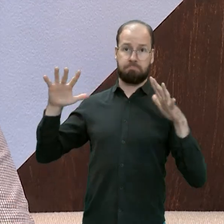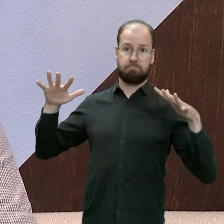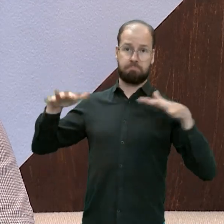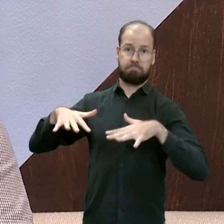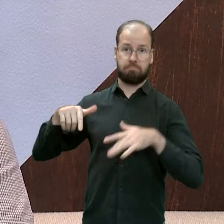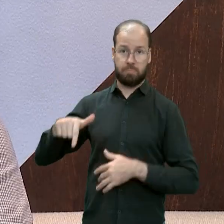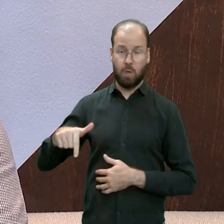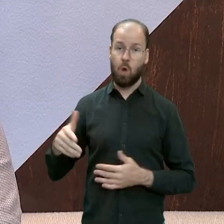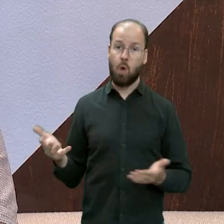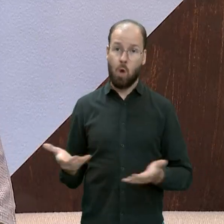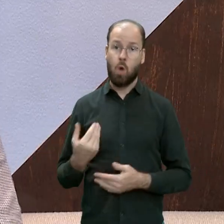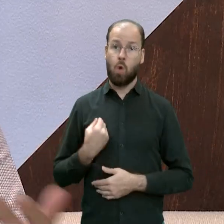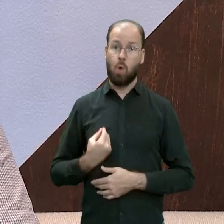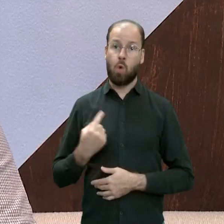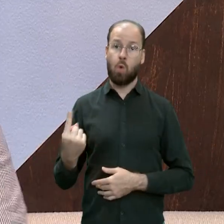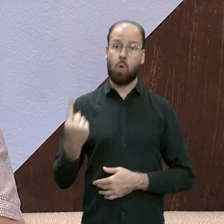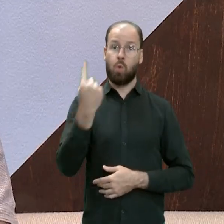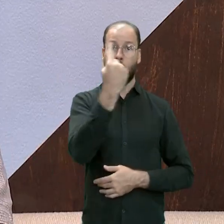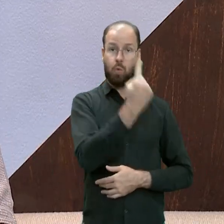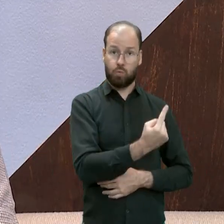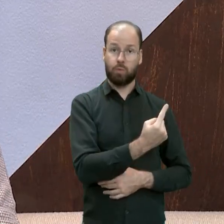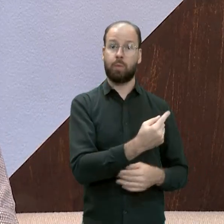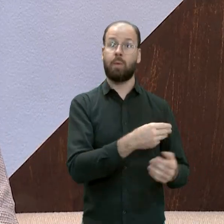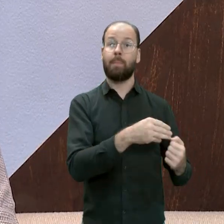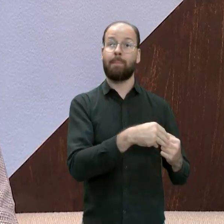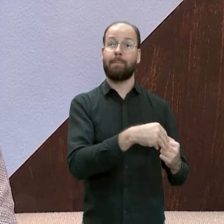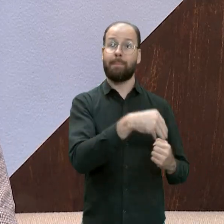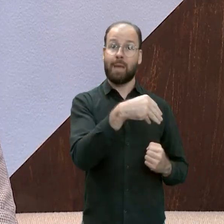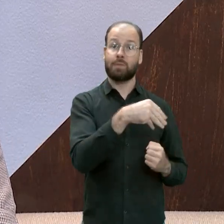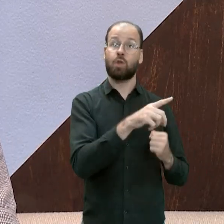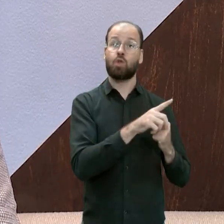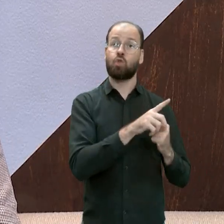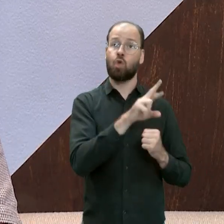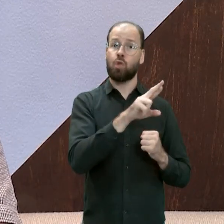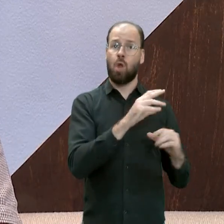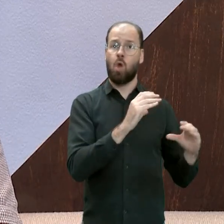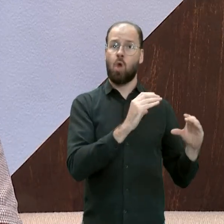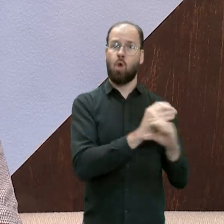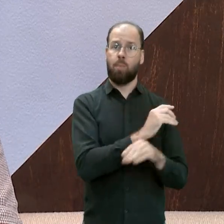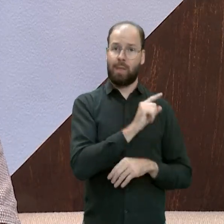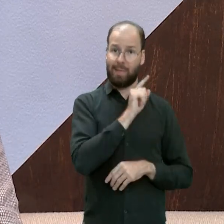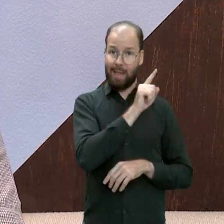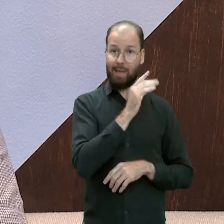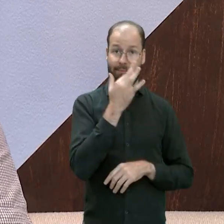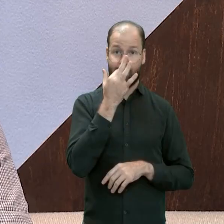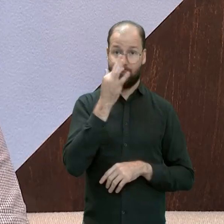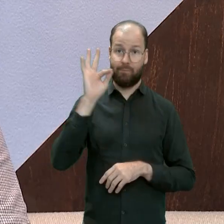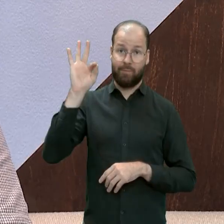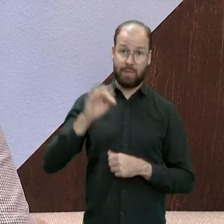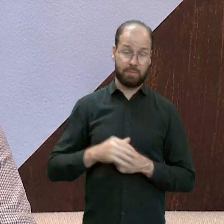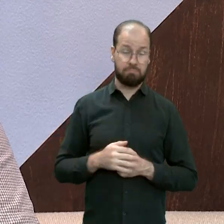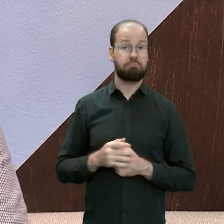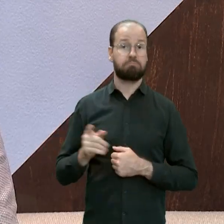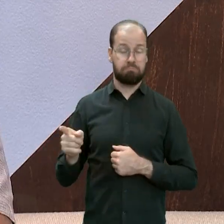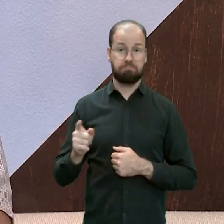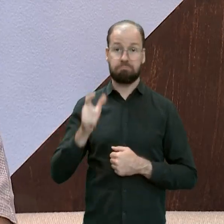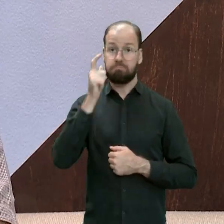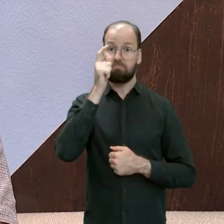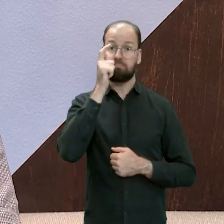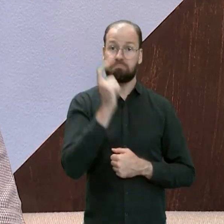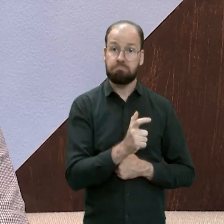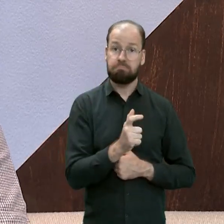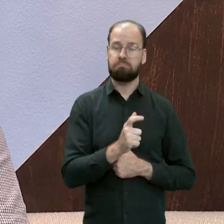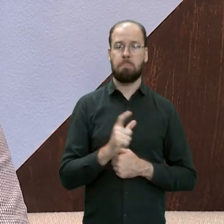ele hoje está fazendo doutorado pleno, fez o mestrado e está fazendo doutorado pleno na França. E ele despertou,